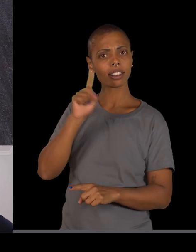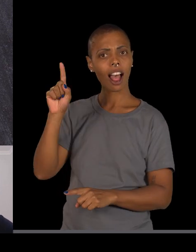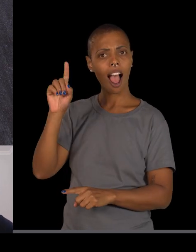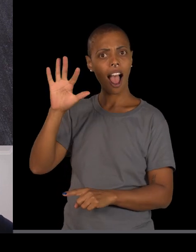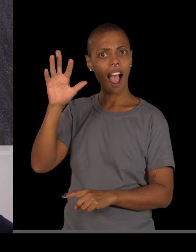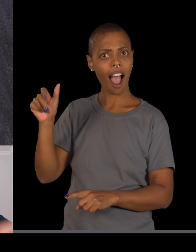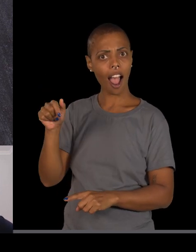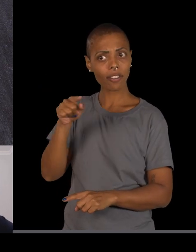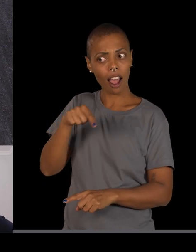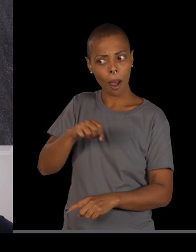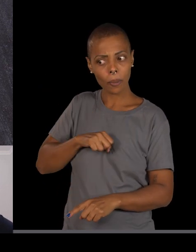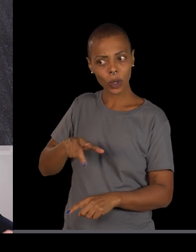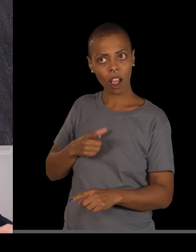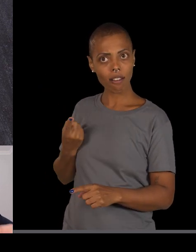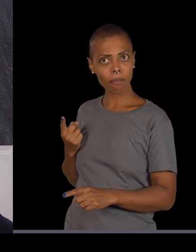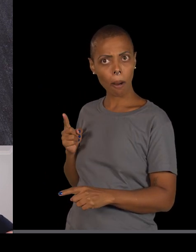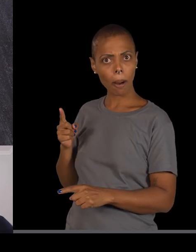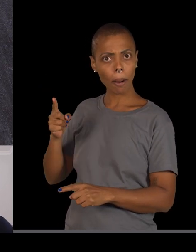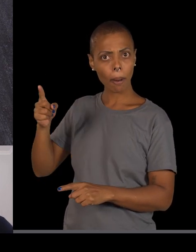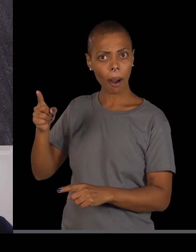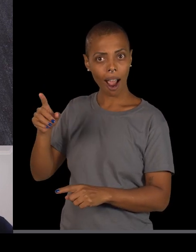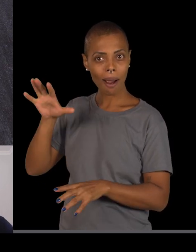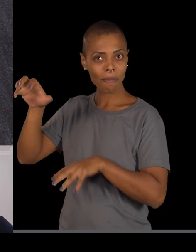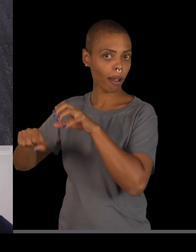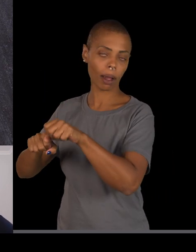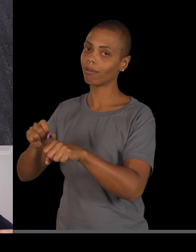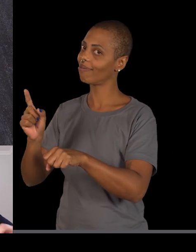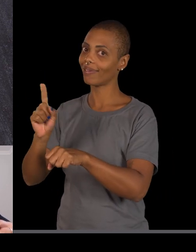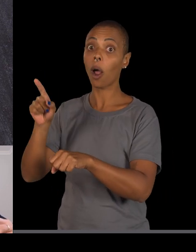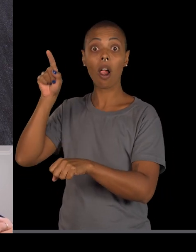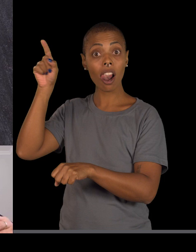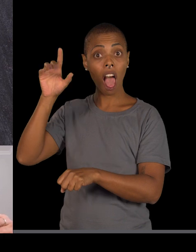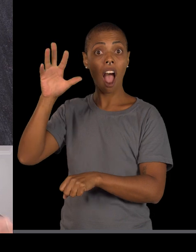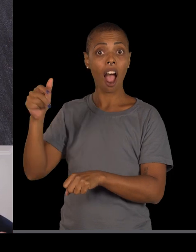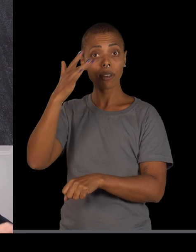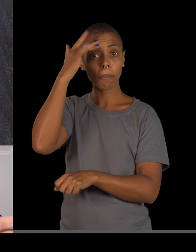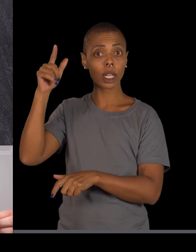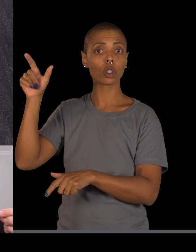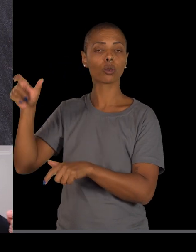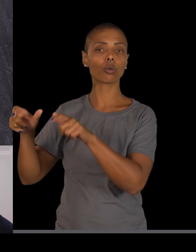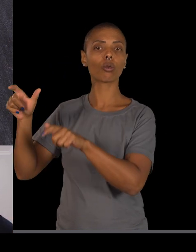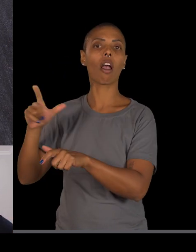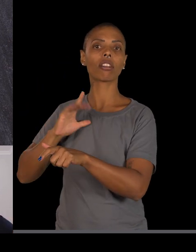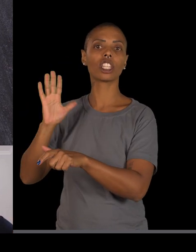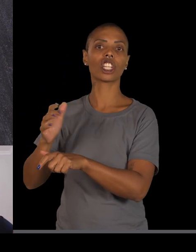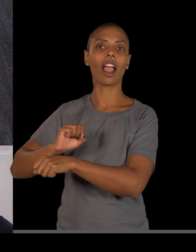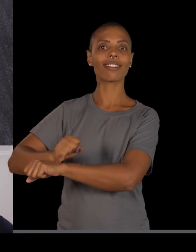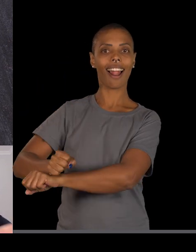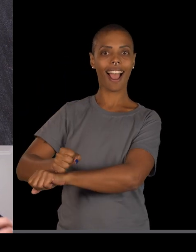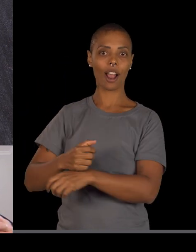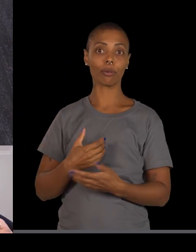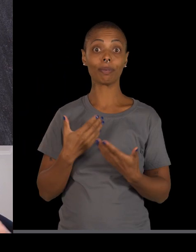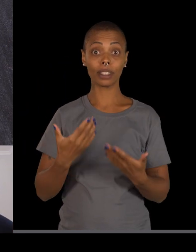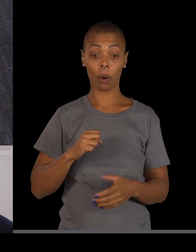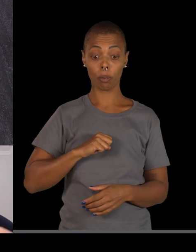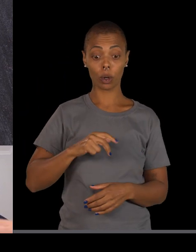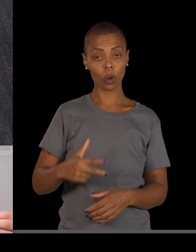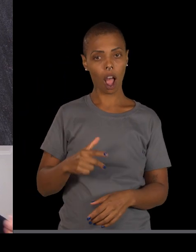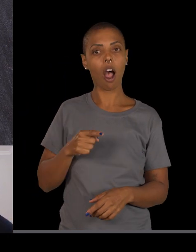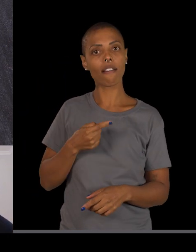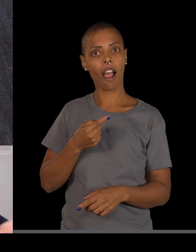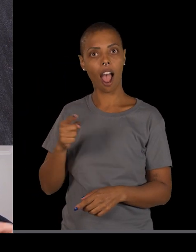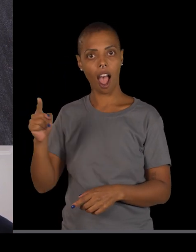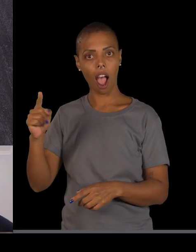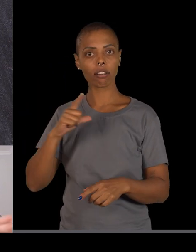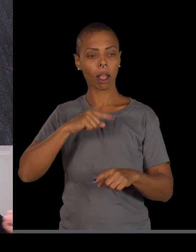obra escravizada africana? Os próprios africanos. Então os portugueses eles vão até a África com a prática